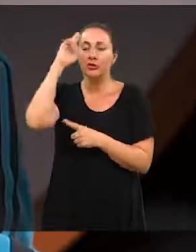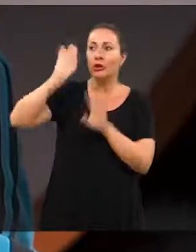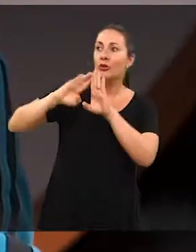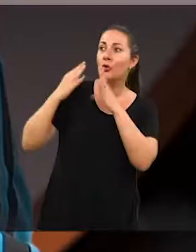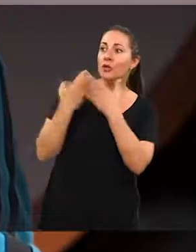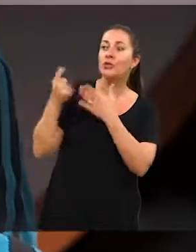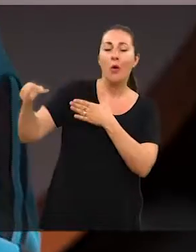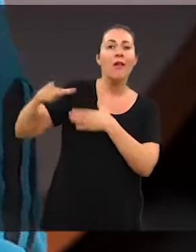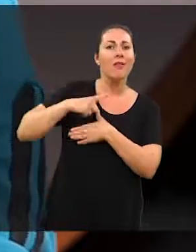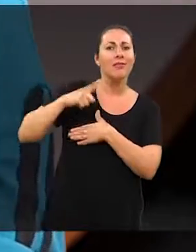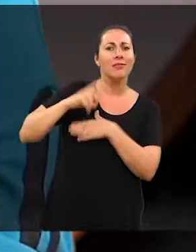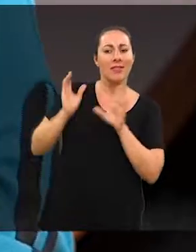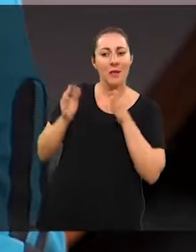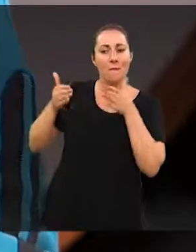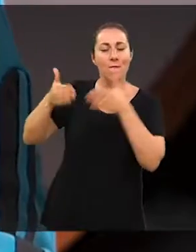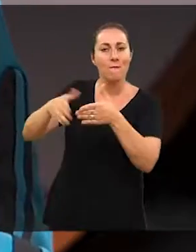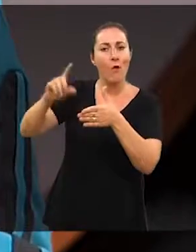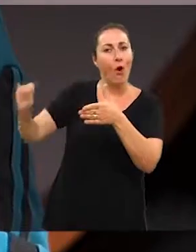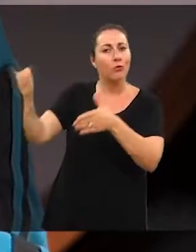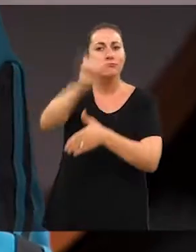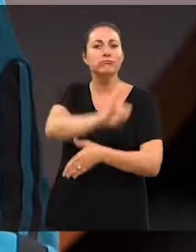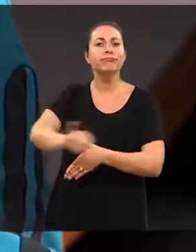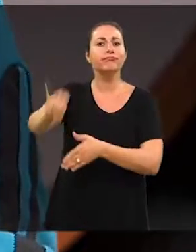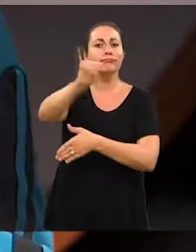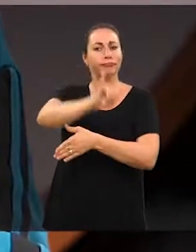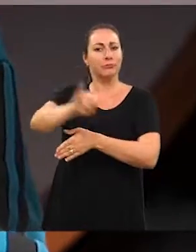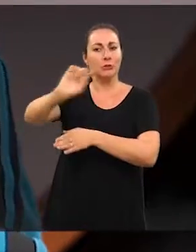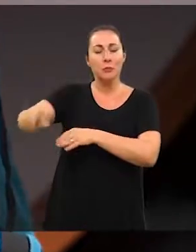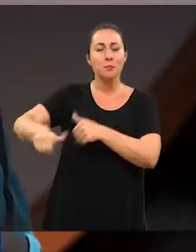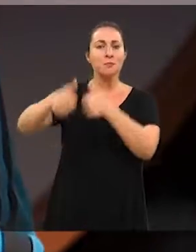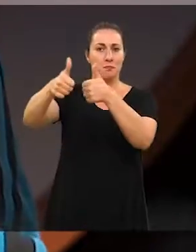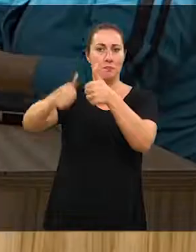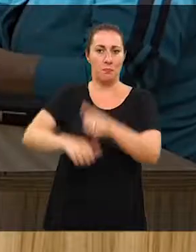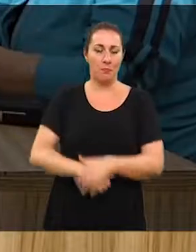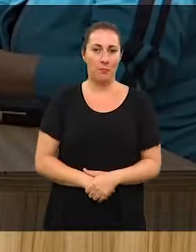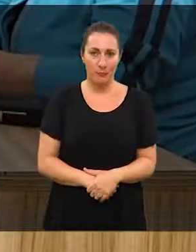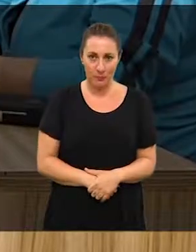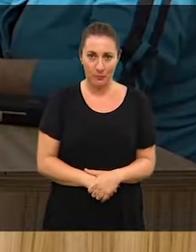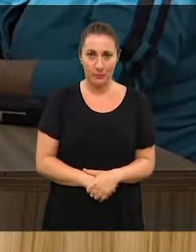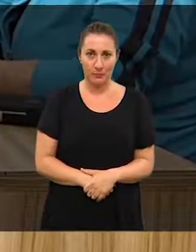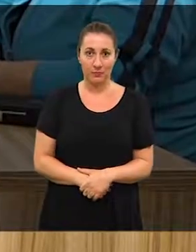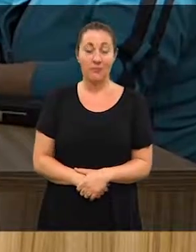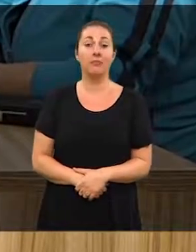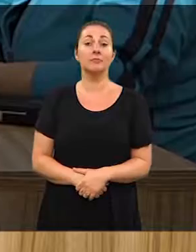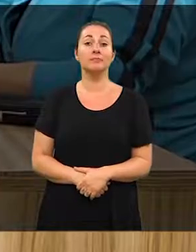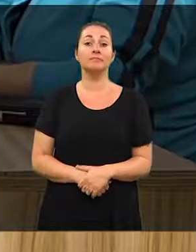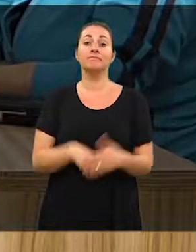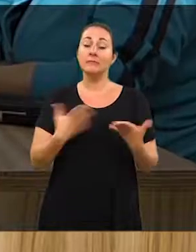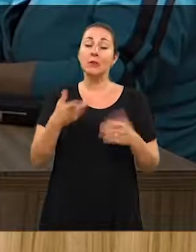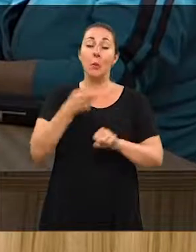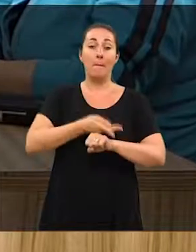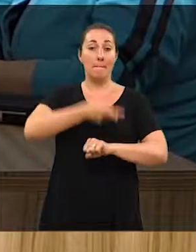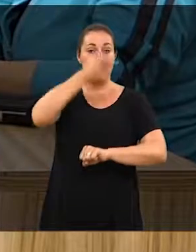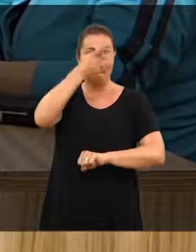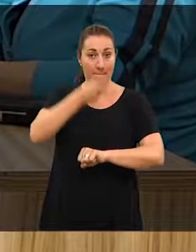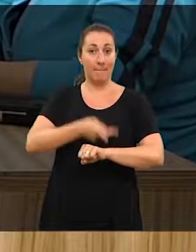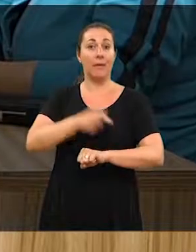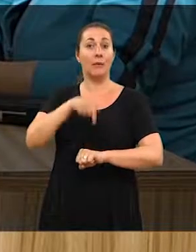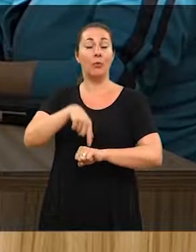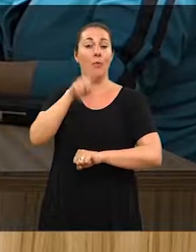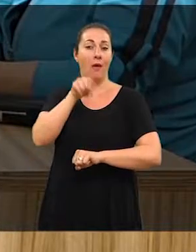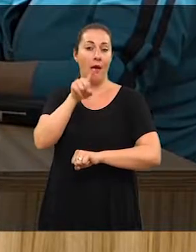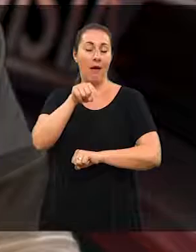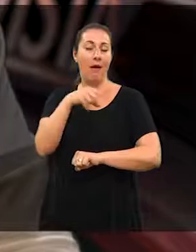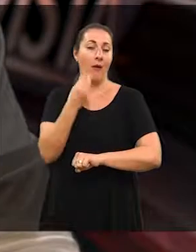está focado naquilo que é de melhor para si e para a comunidade. Exatamente. E a premiação, o reconhecimento, então,